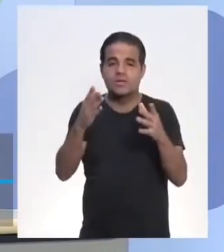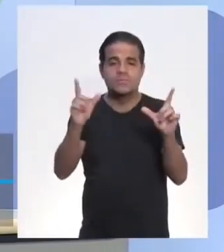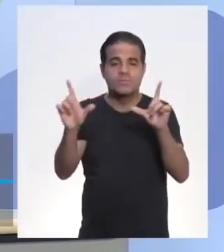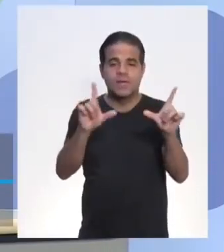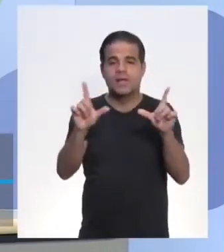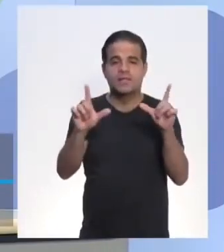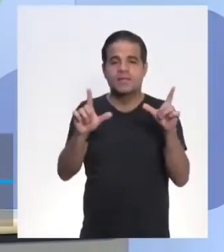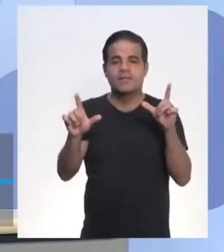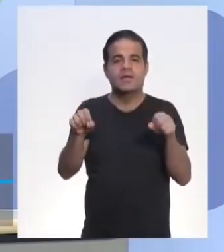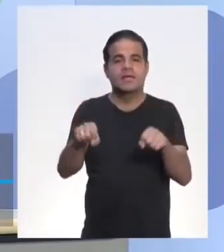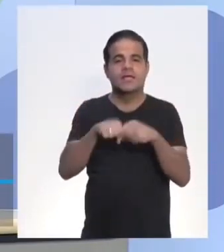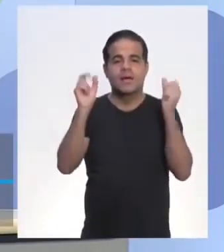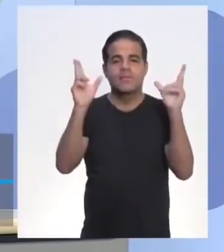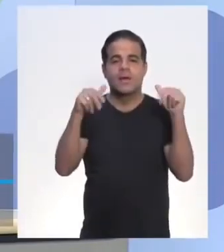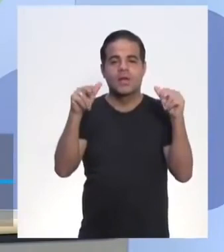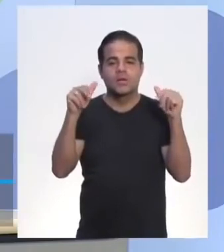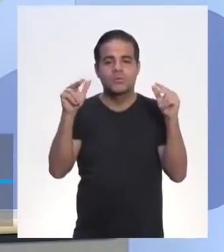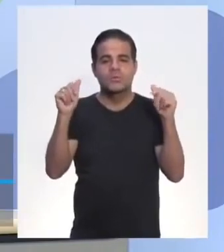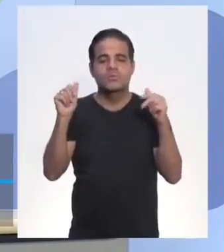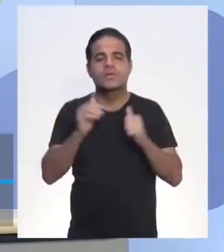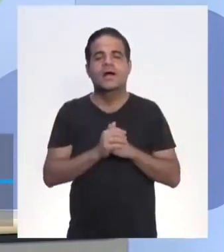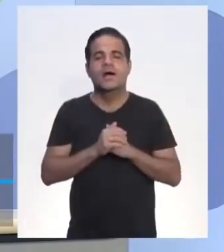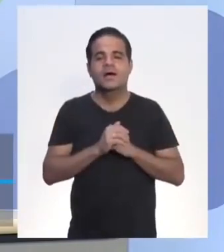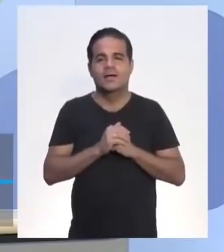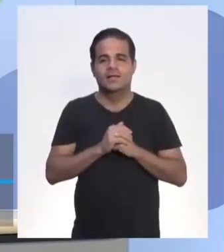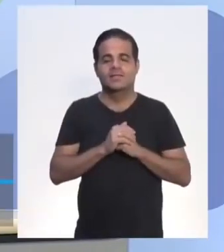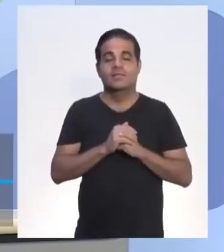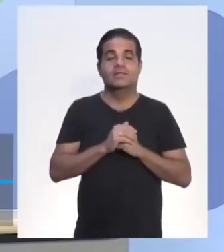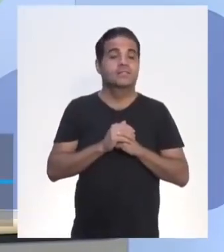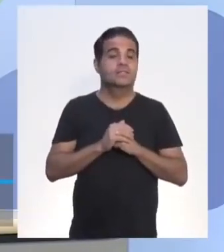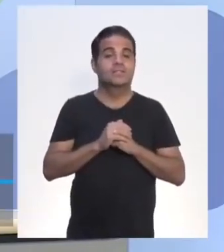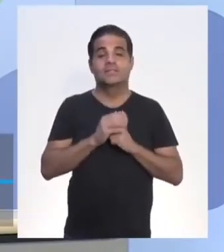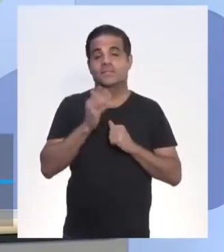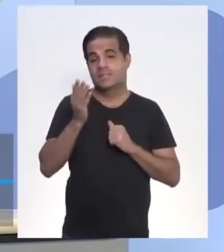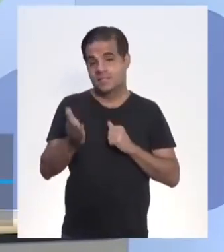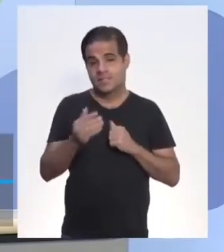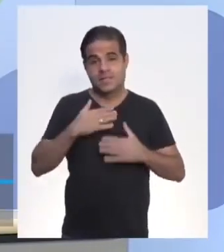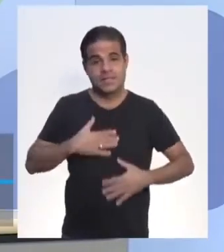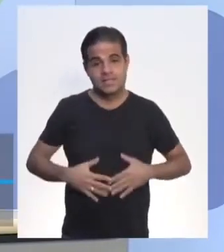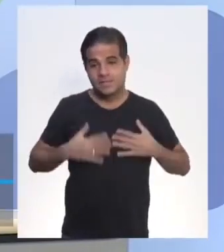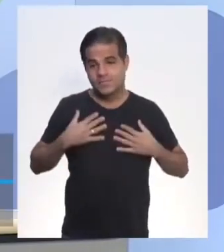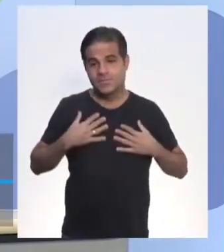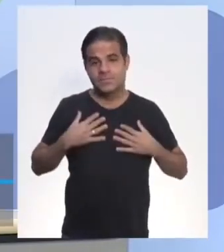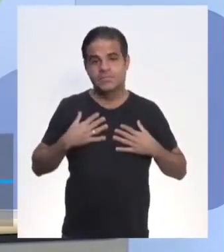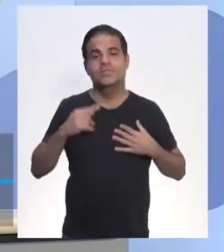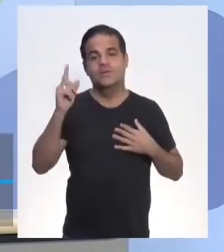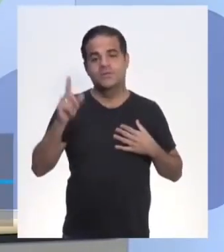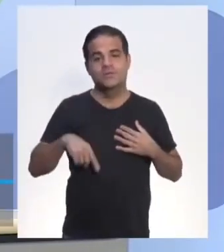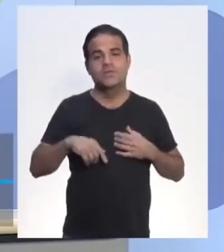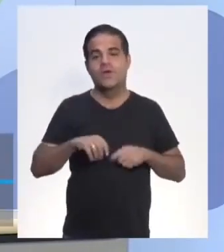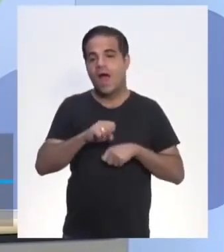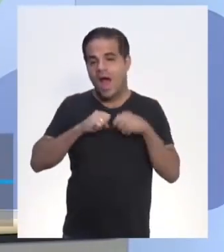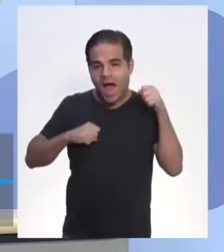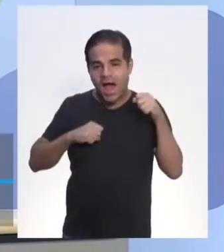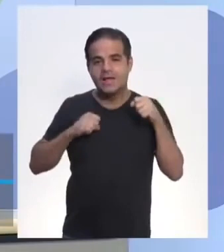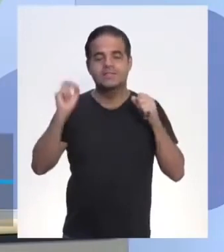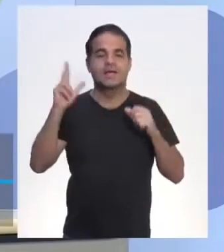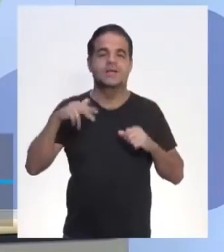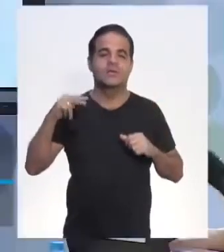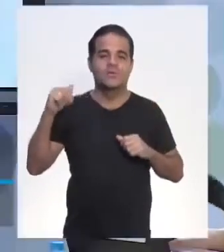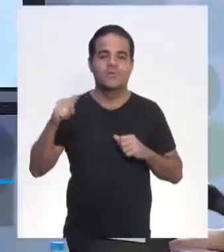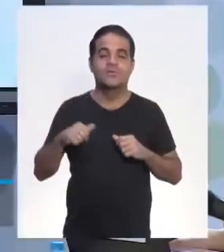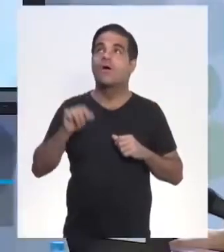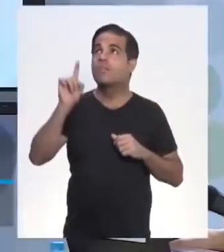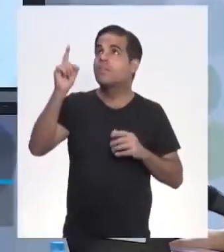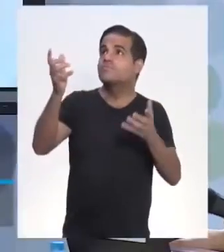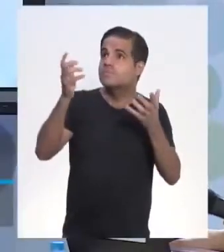TV quebra nunca esse é o vestido rasga nunca olha Deus queira